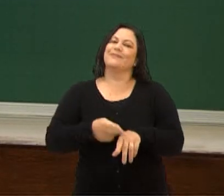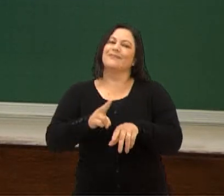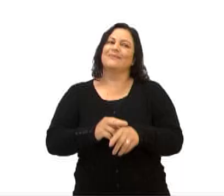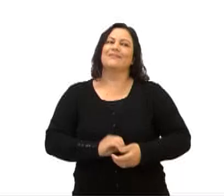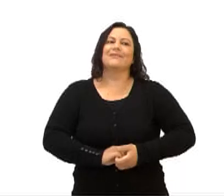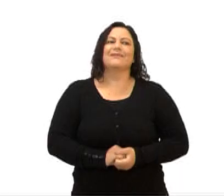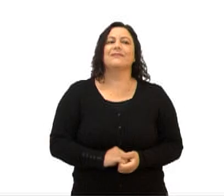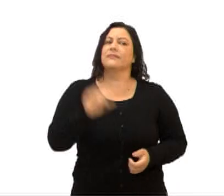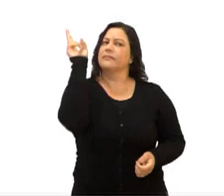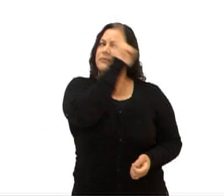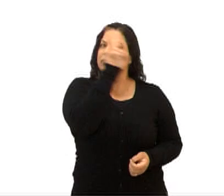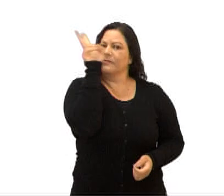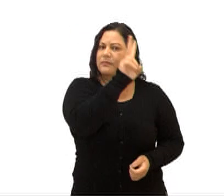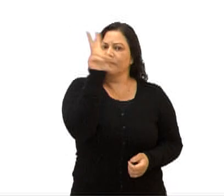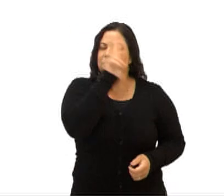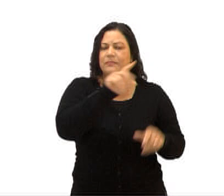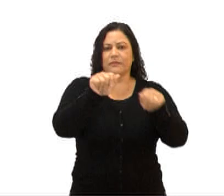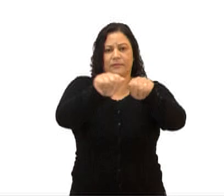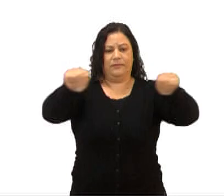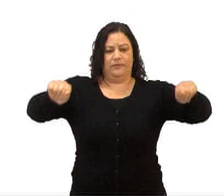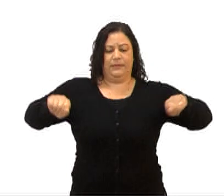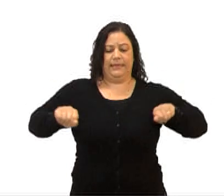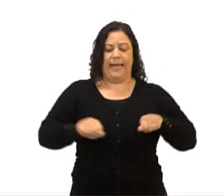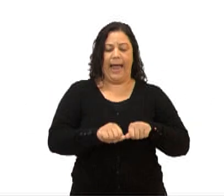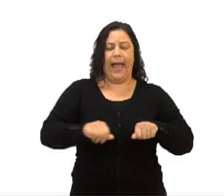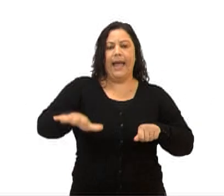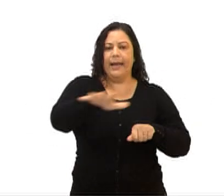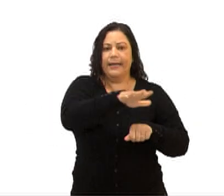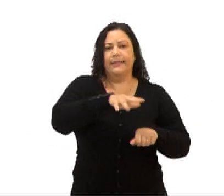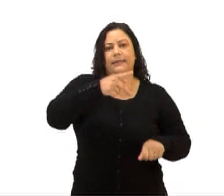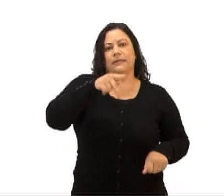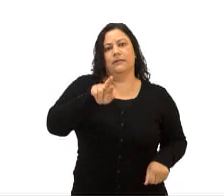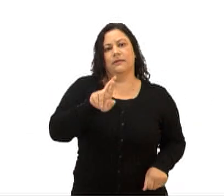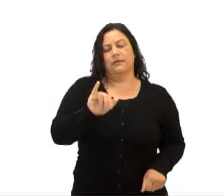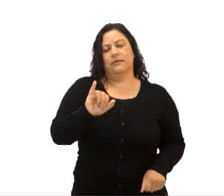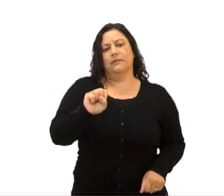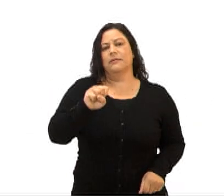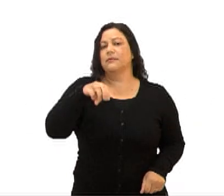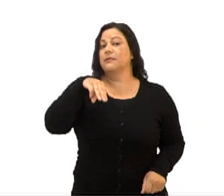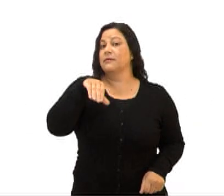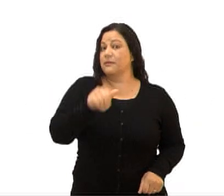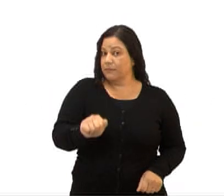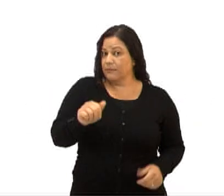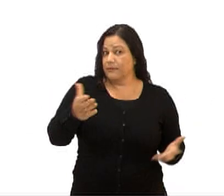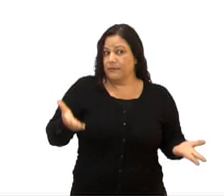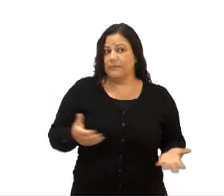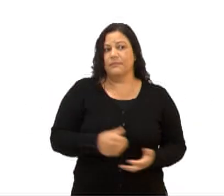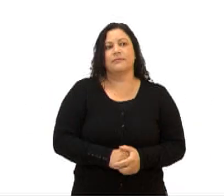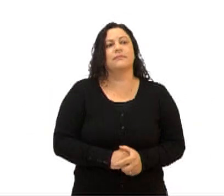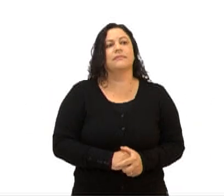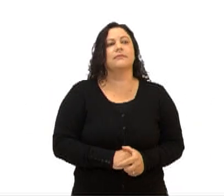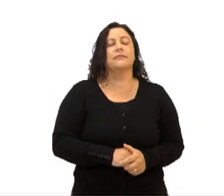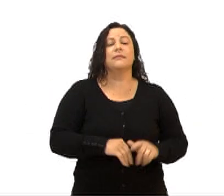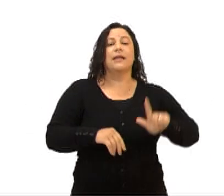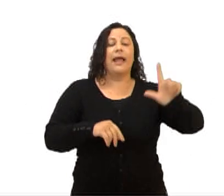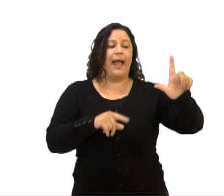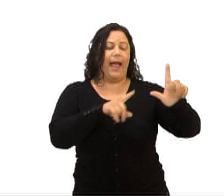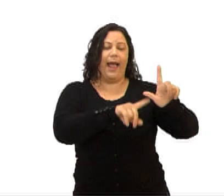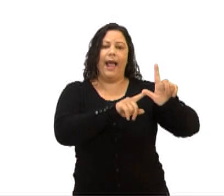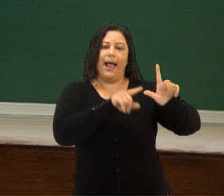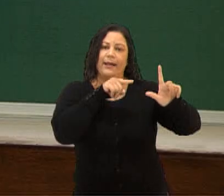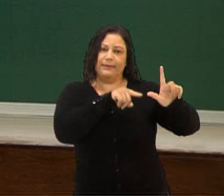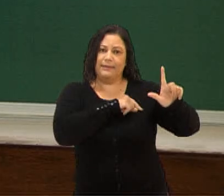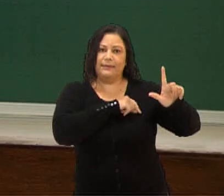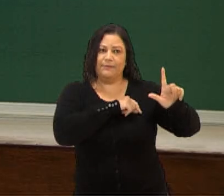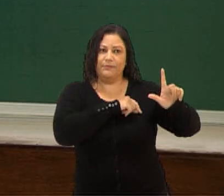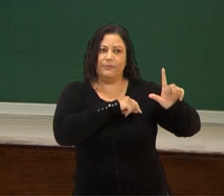área da superfície de um prisma. Em todo prisma, consideramos superfície lateral, ela é formada